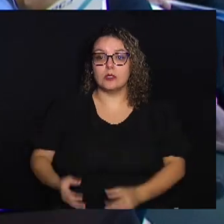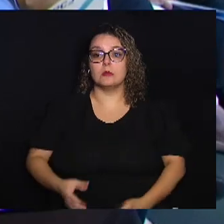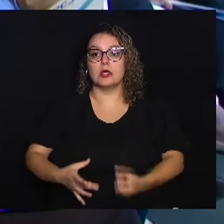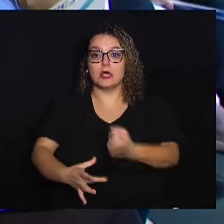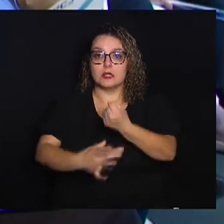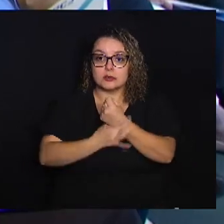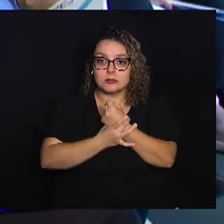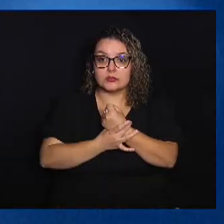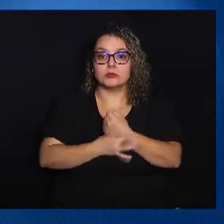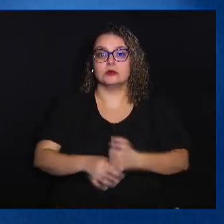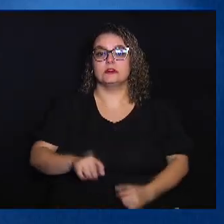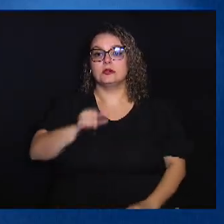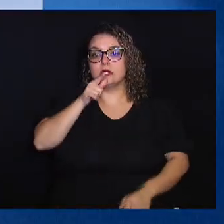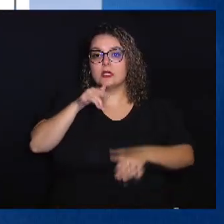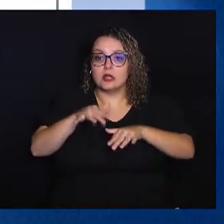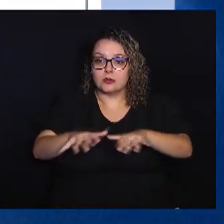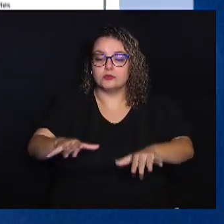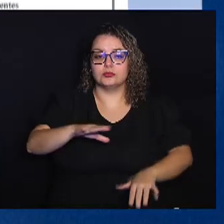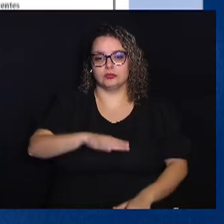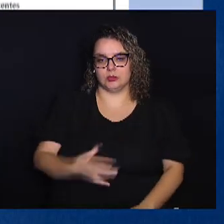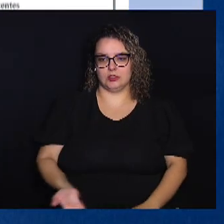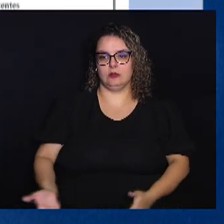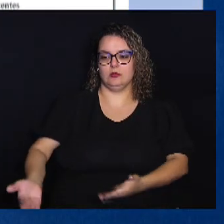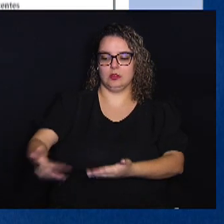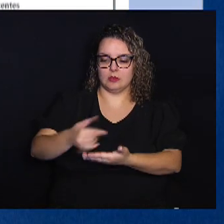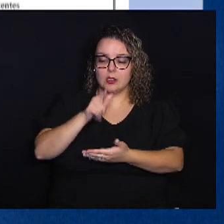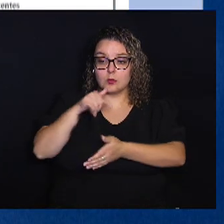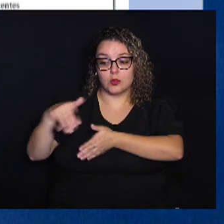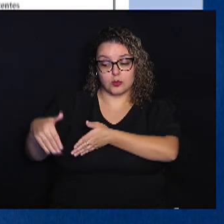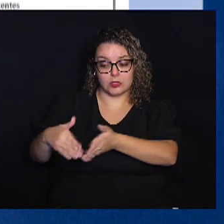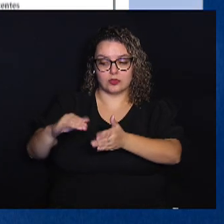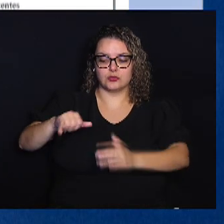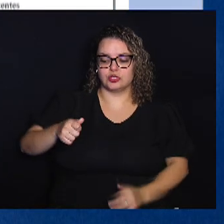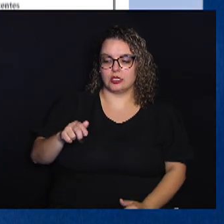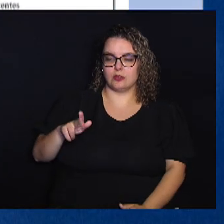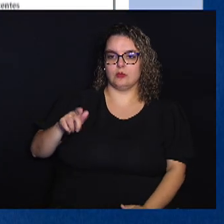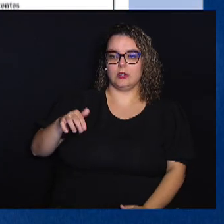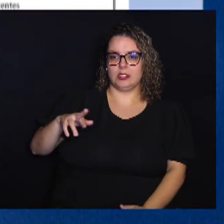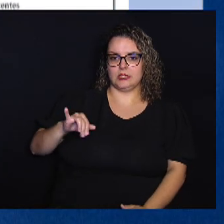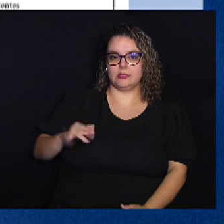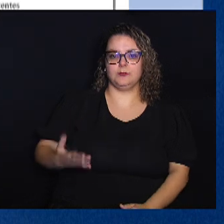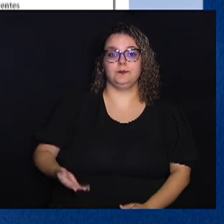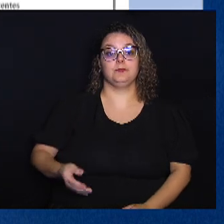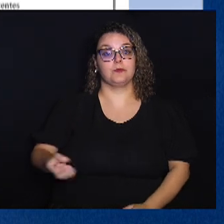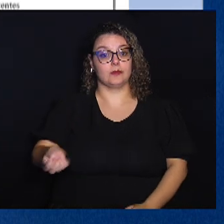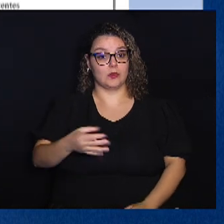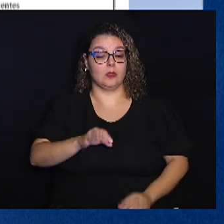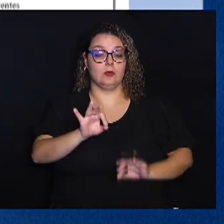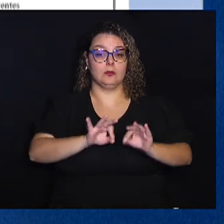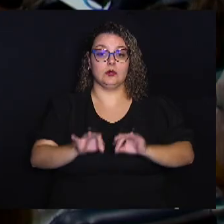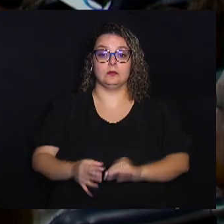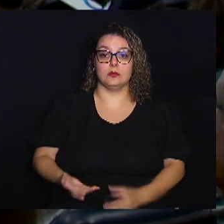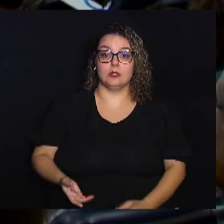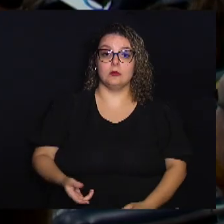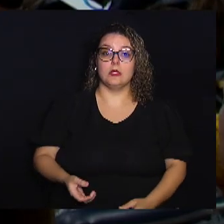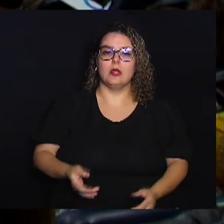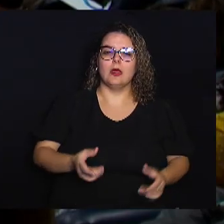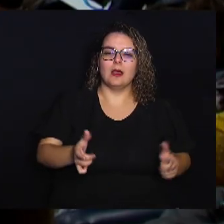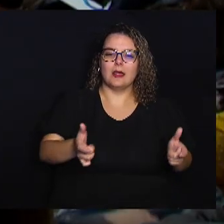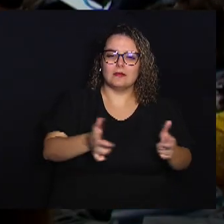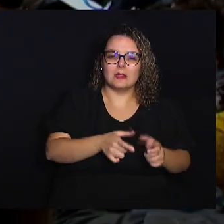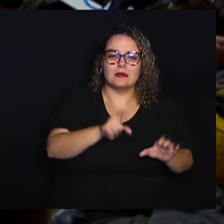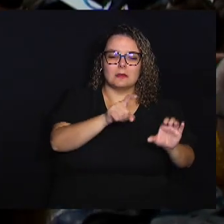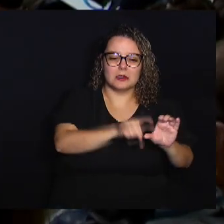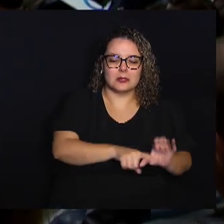hídrica do município, captando água do Rio Jaguari. Esse novo projeto busca reduzir a dependência do Rio Atibaia, já